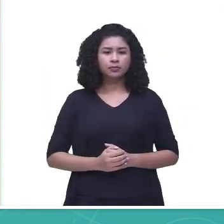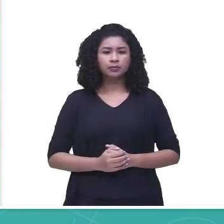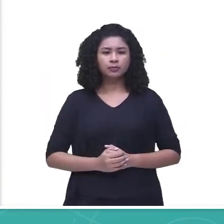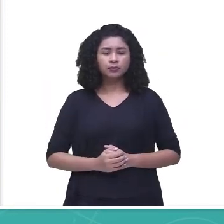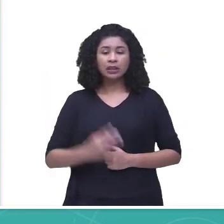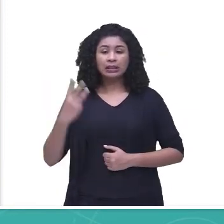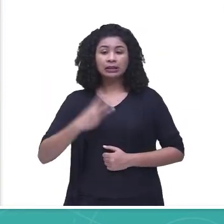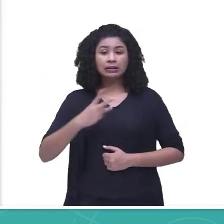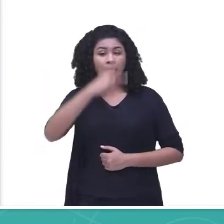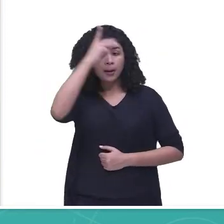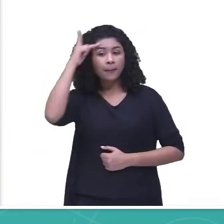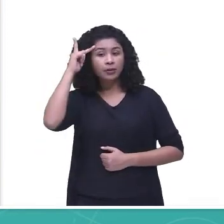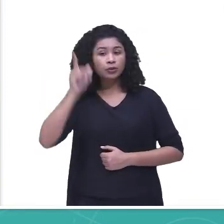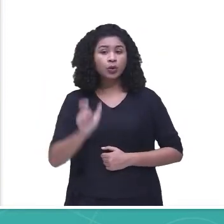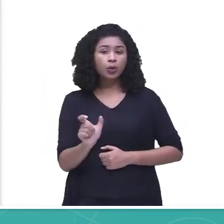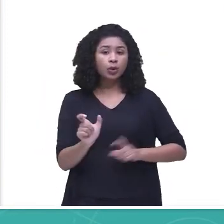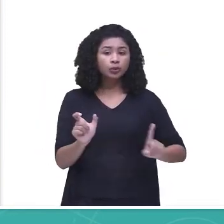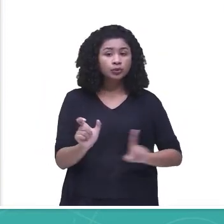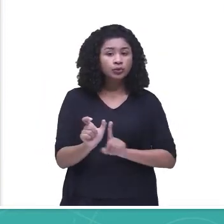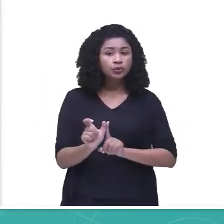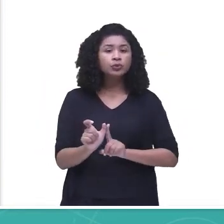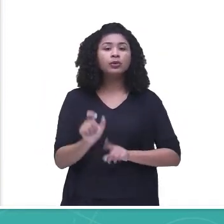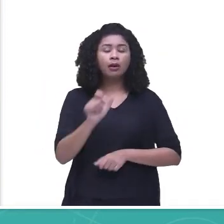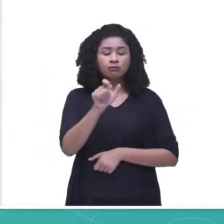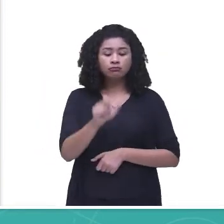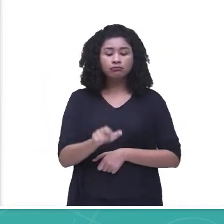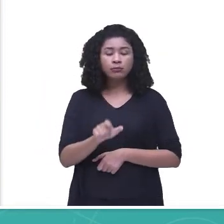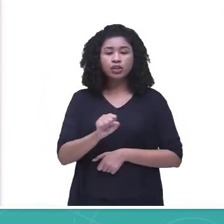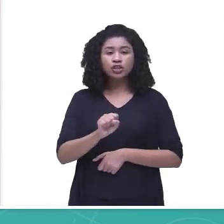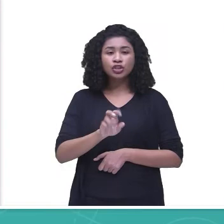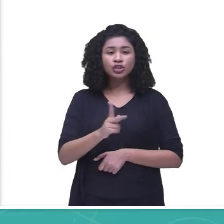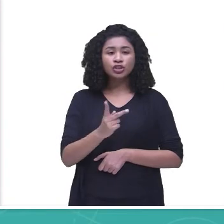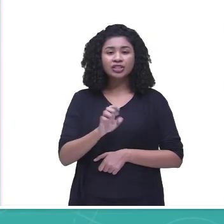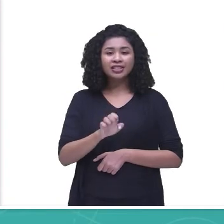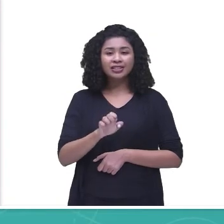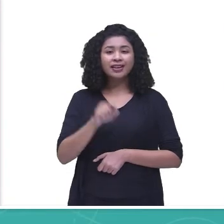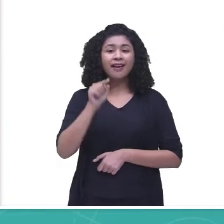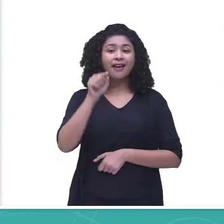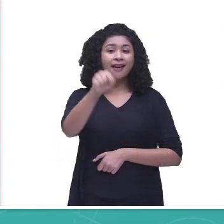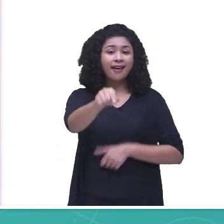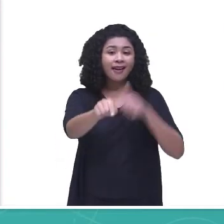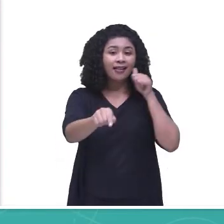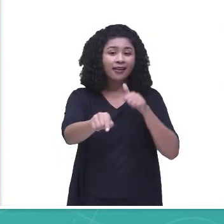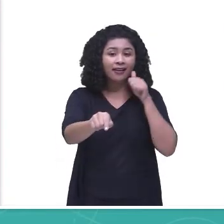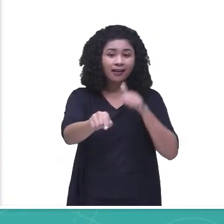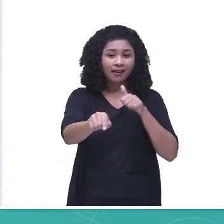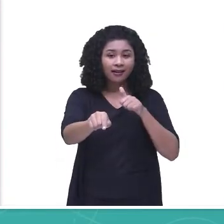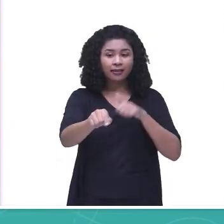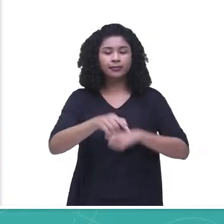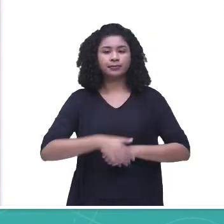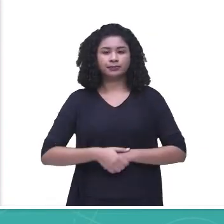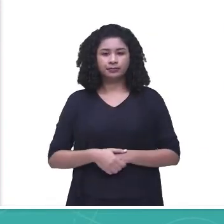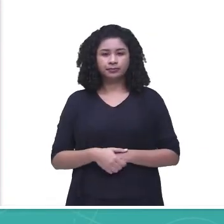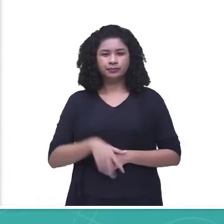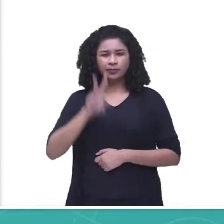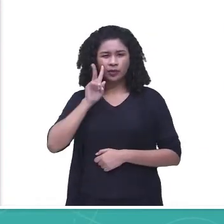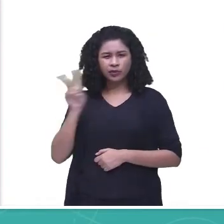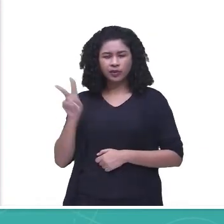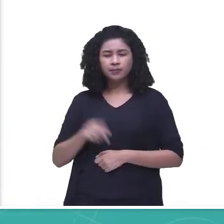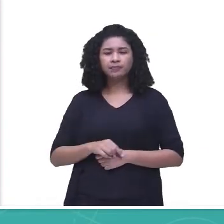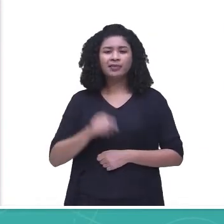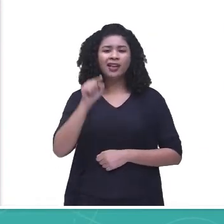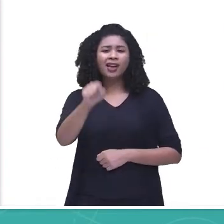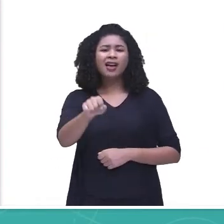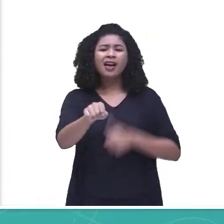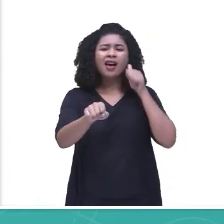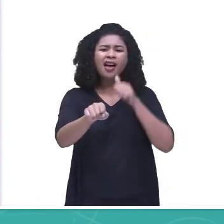do singular, ó, ela, tá? Does she dance well? Ela dança bem? Repare que eu tenho ela aqui